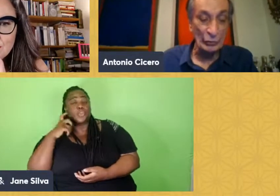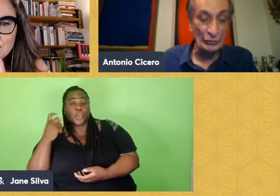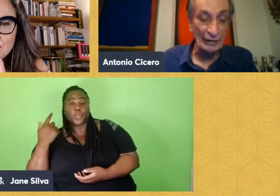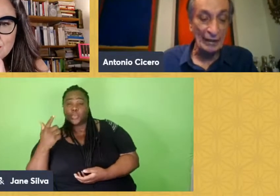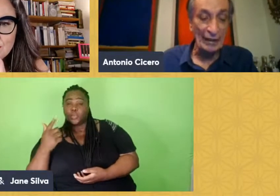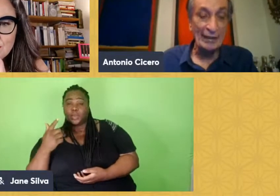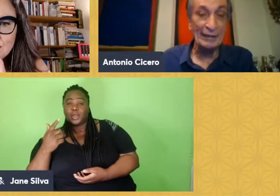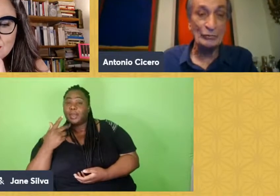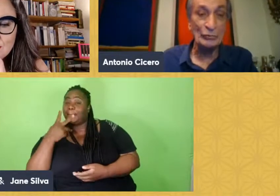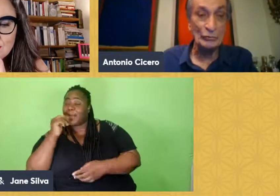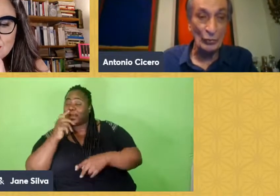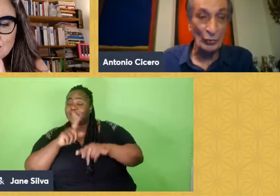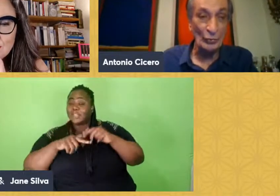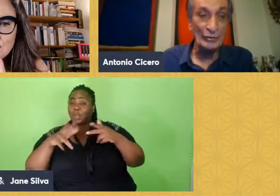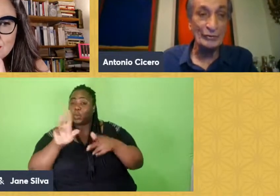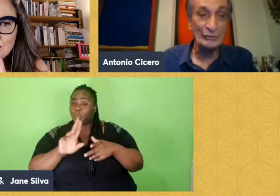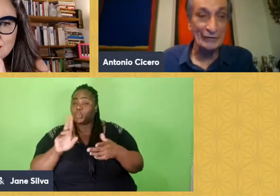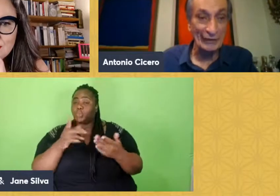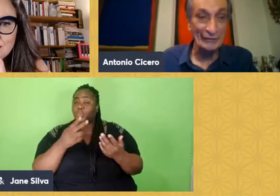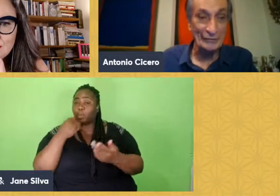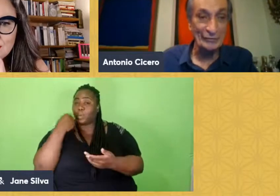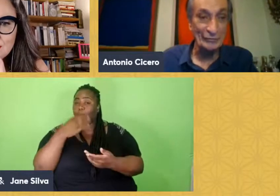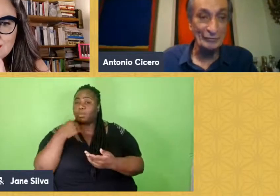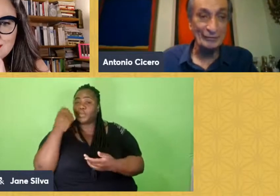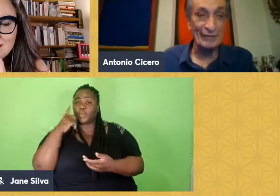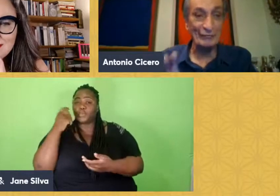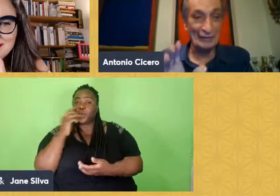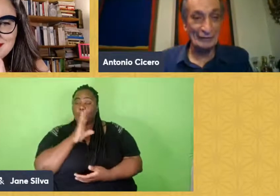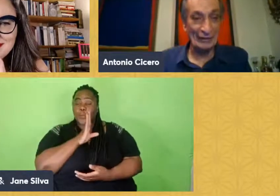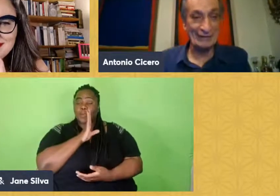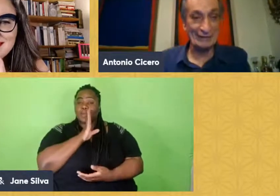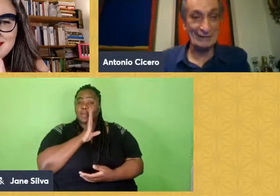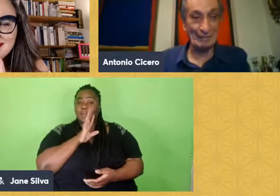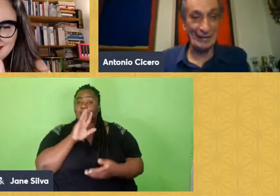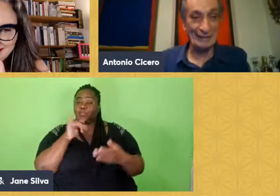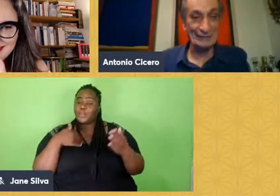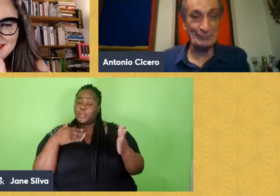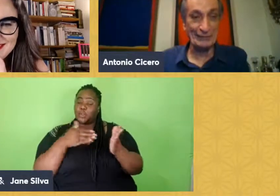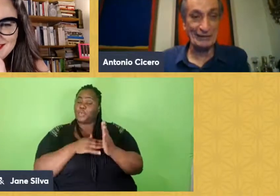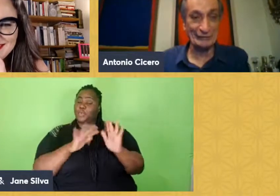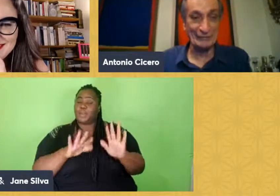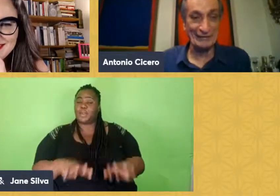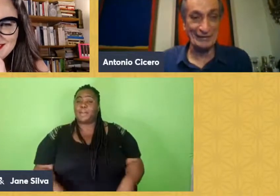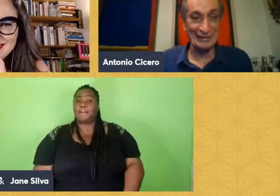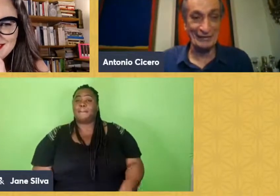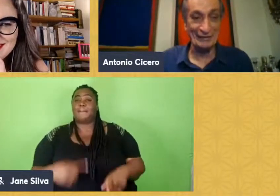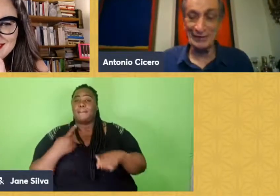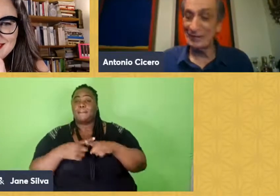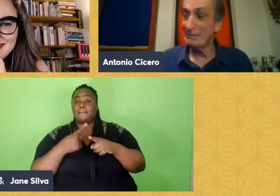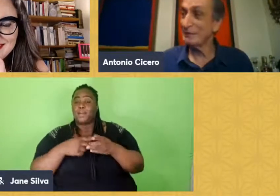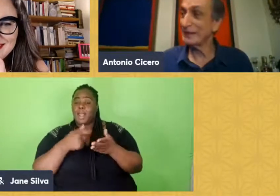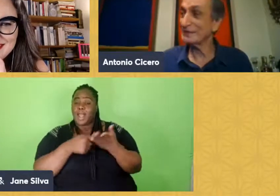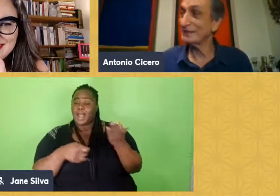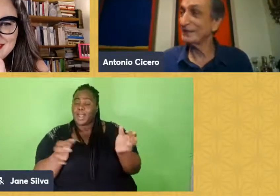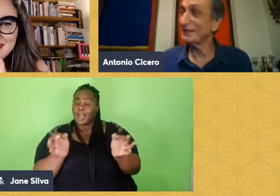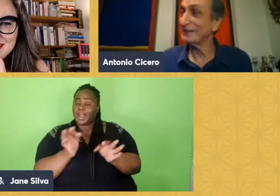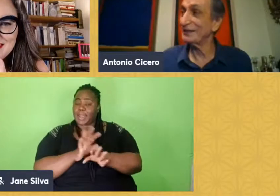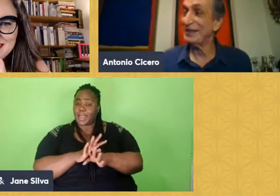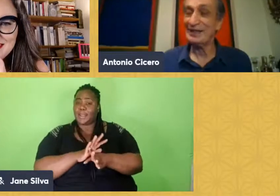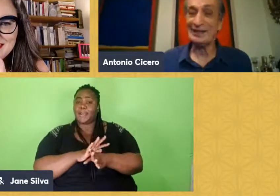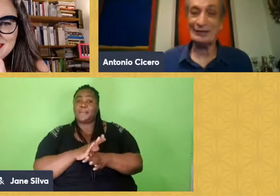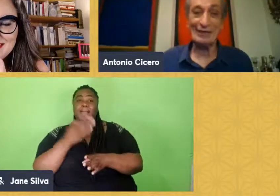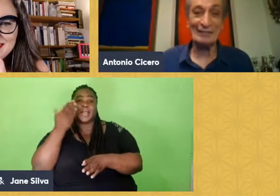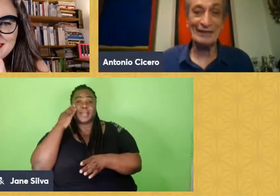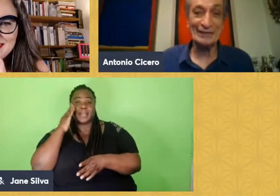se escuta entre o som e o silêncio. Eu vou ler só até essa parte, porque é suficiente para se